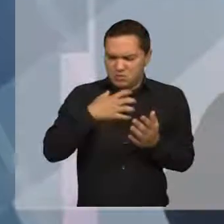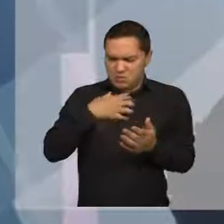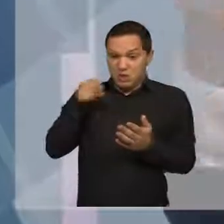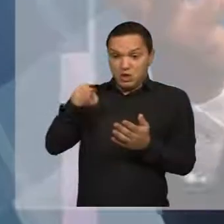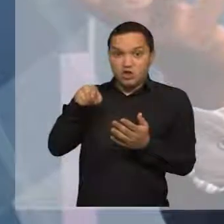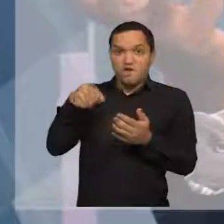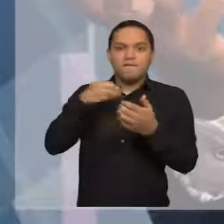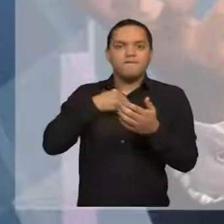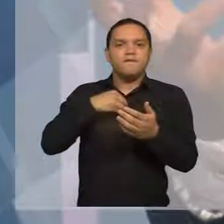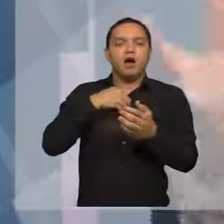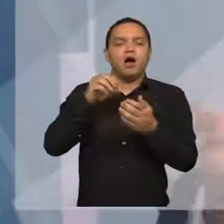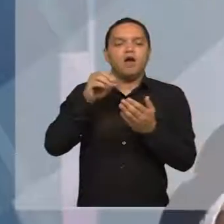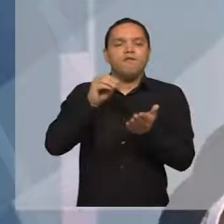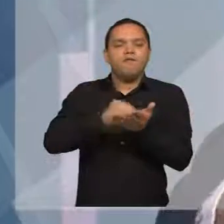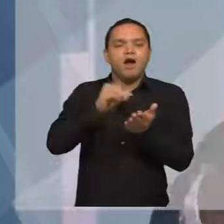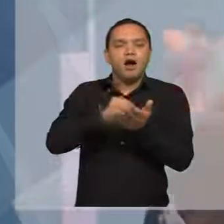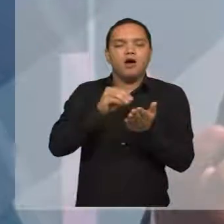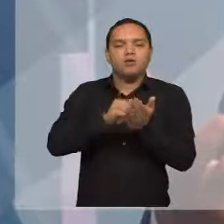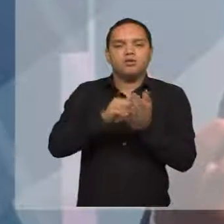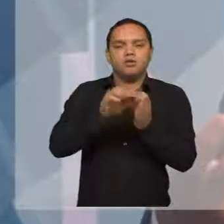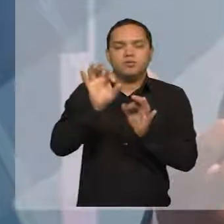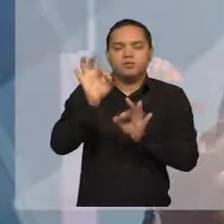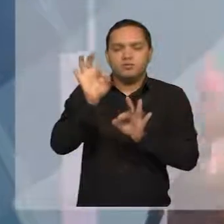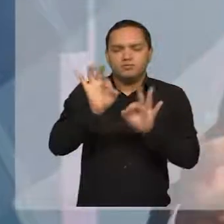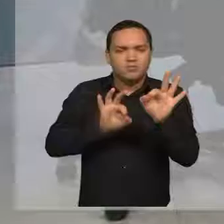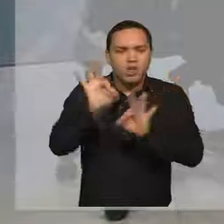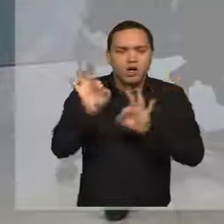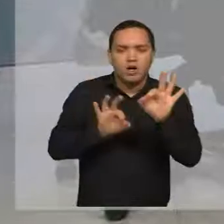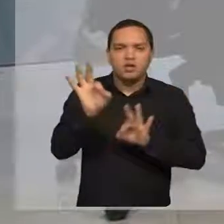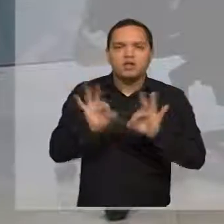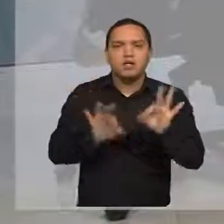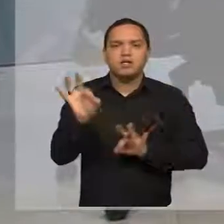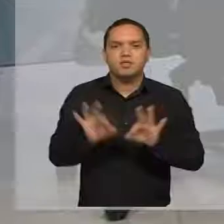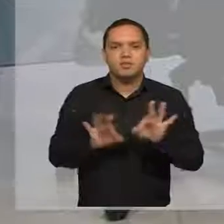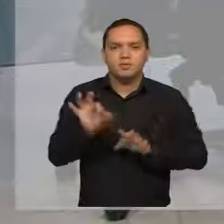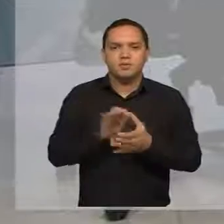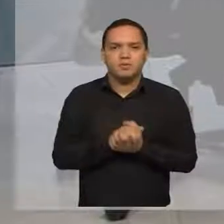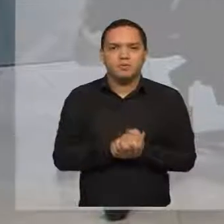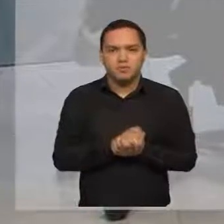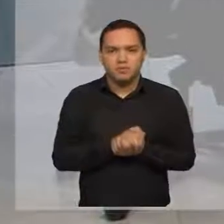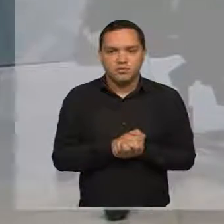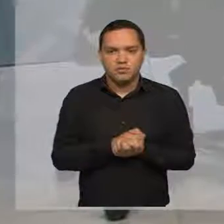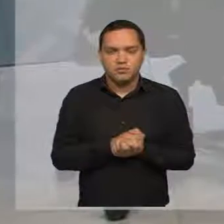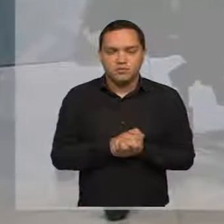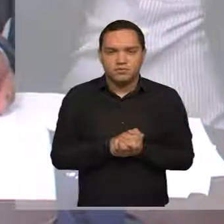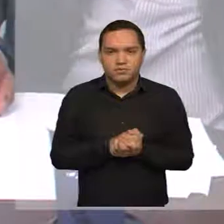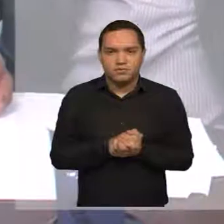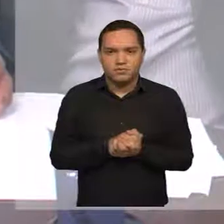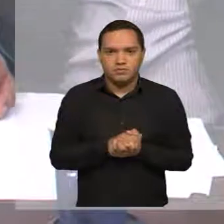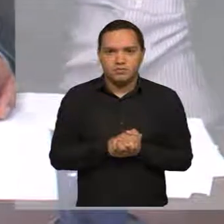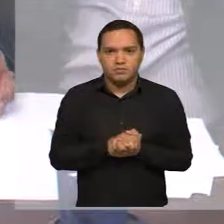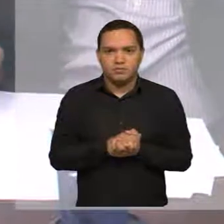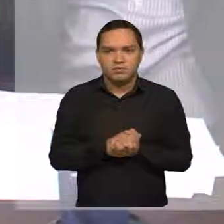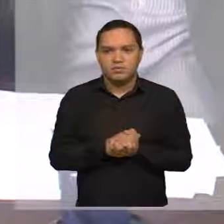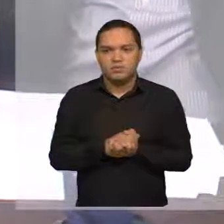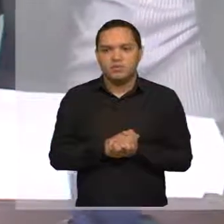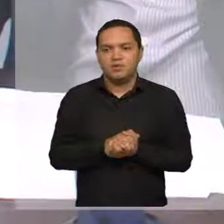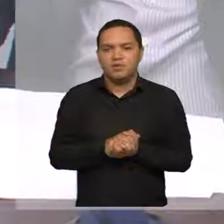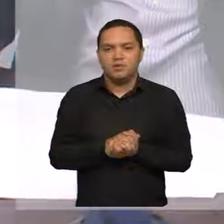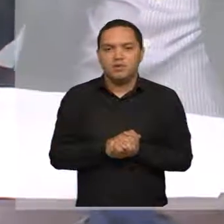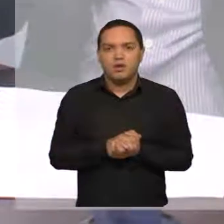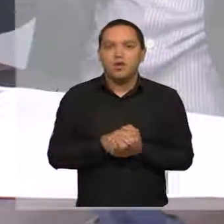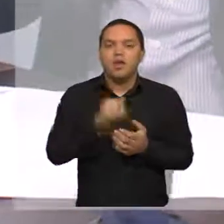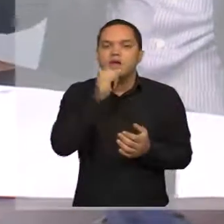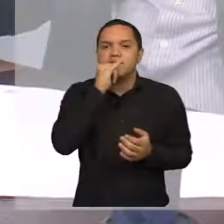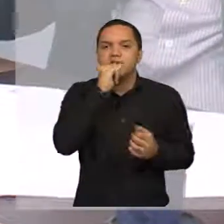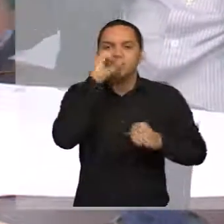As dificuldades que eles vão enfrentar são imensas nesse sentido, porque Moreira, falta, só para essa questão da falta de substância, tem na